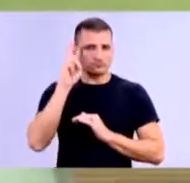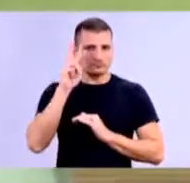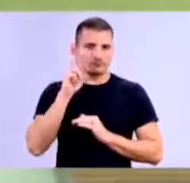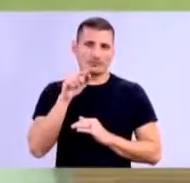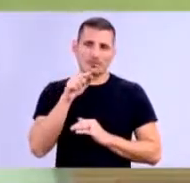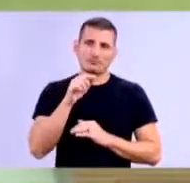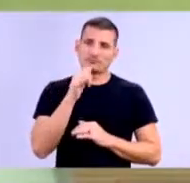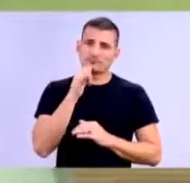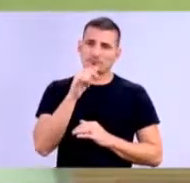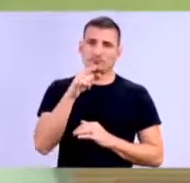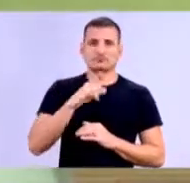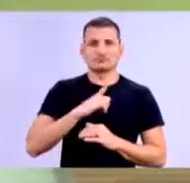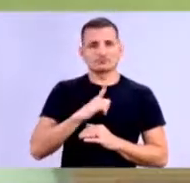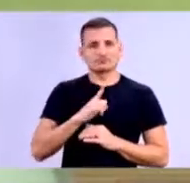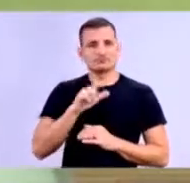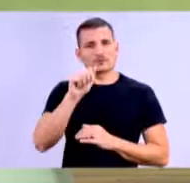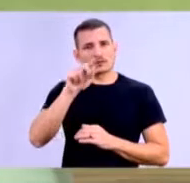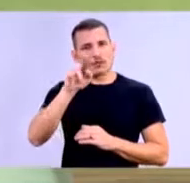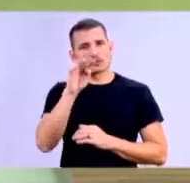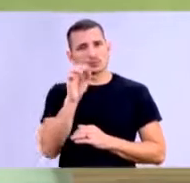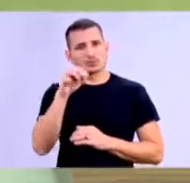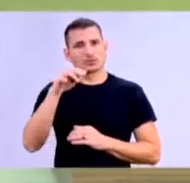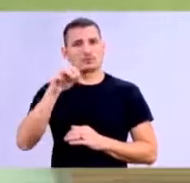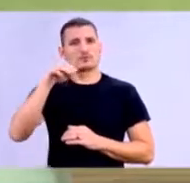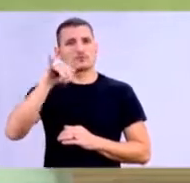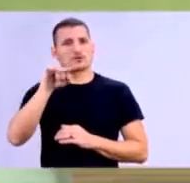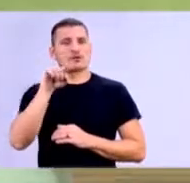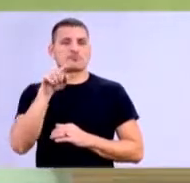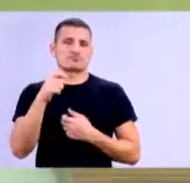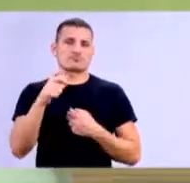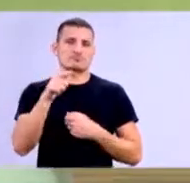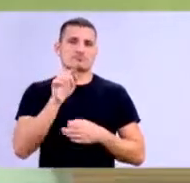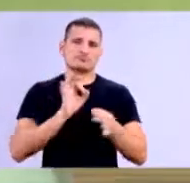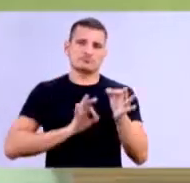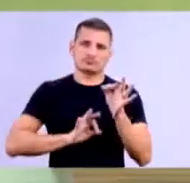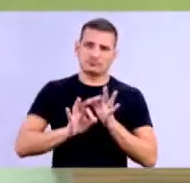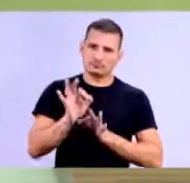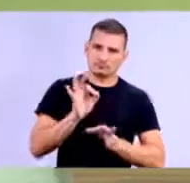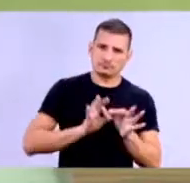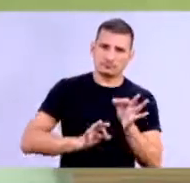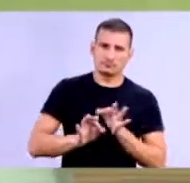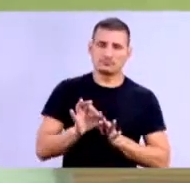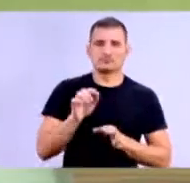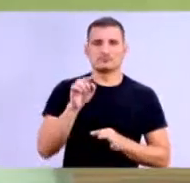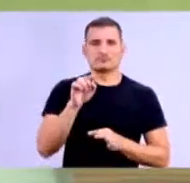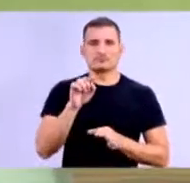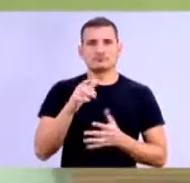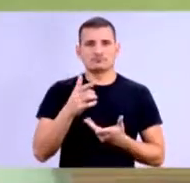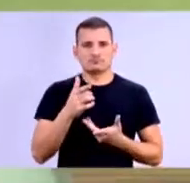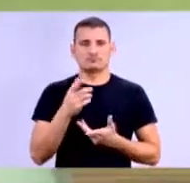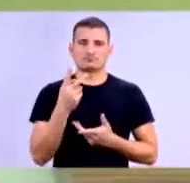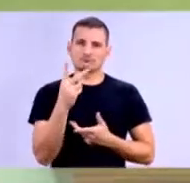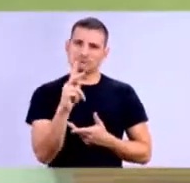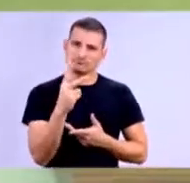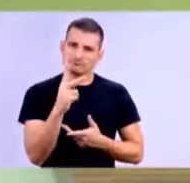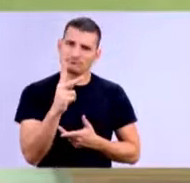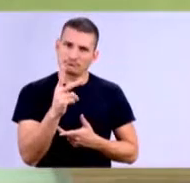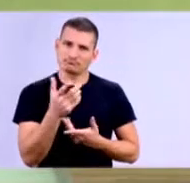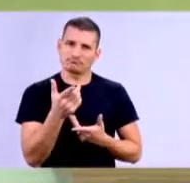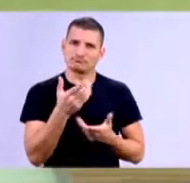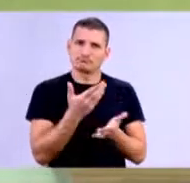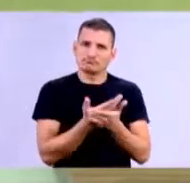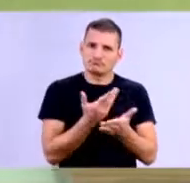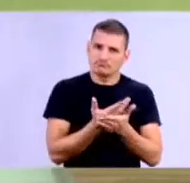essa autonomia, é necessário que você se organize, que você, né, tome as rédeas do seu estudo, que